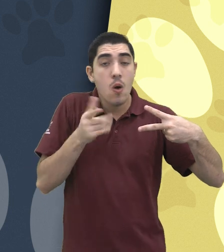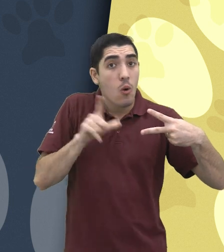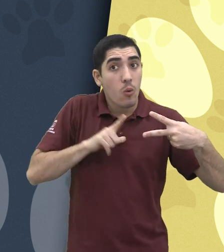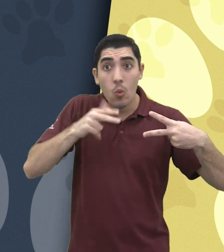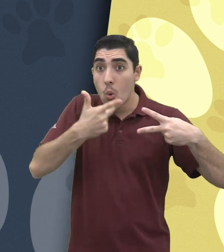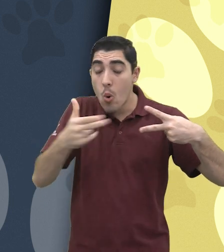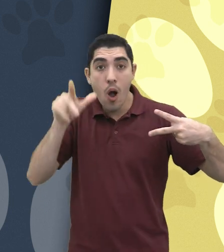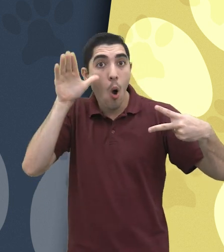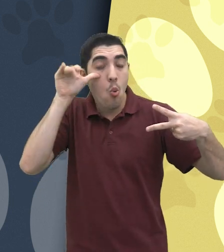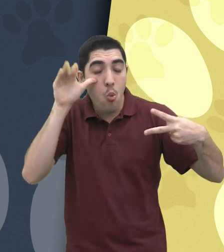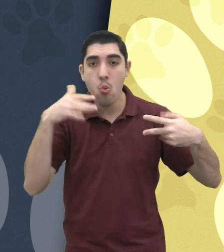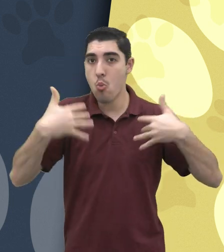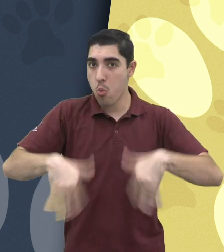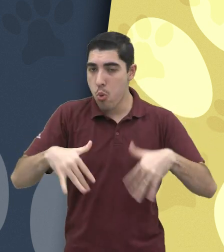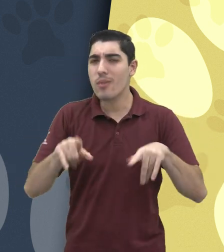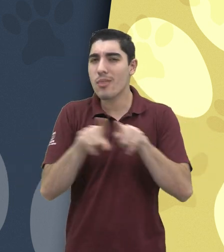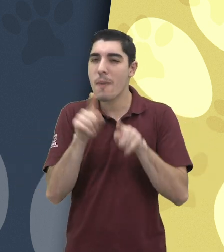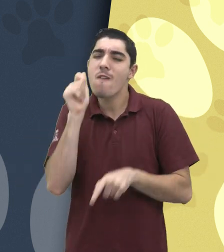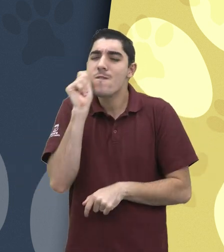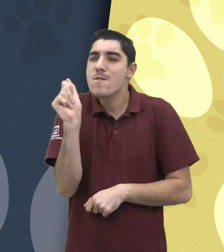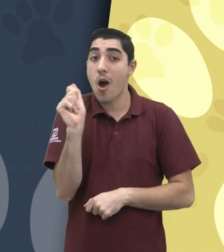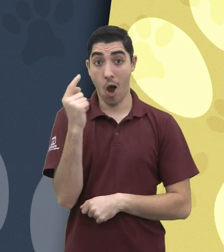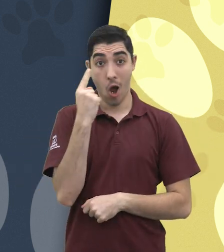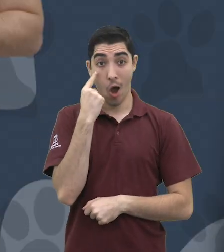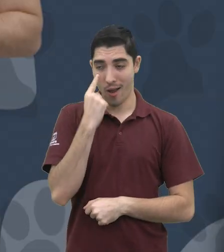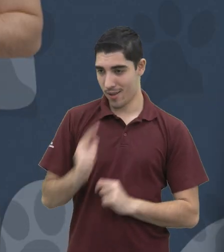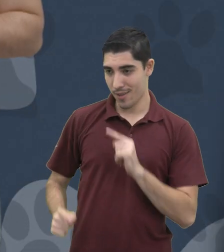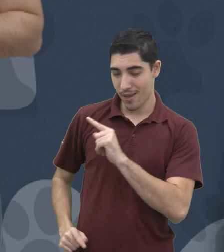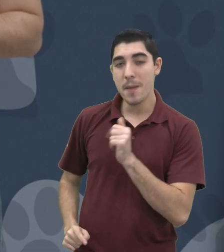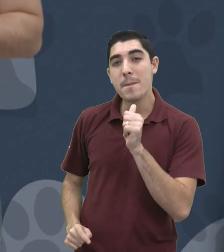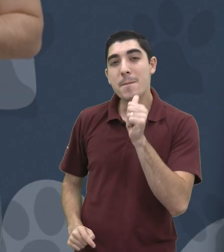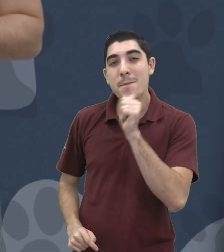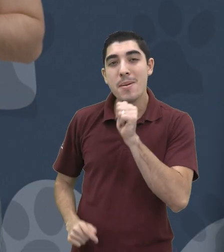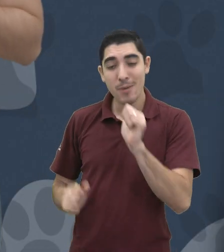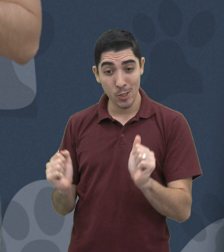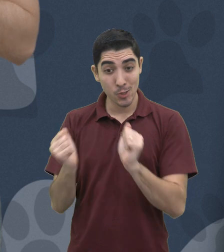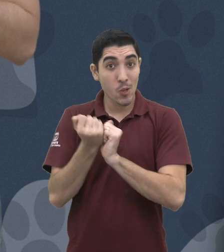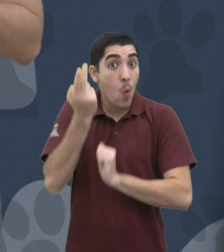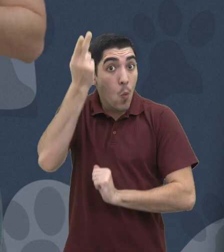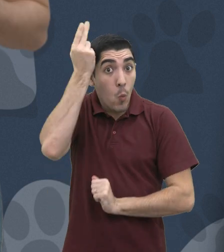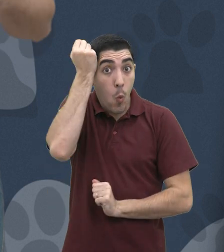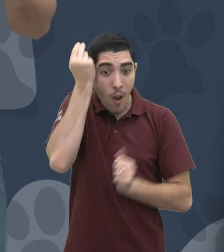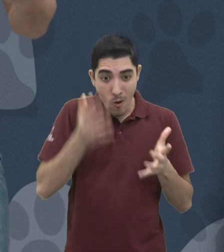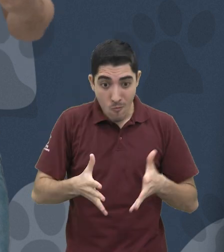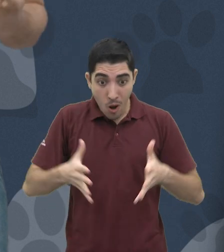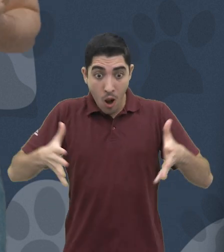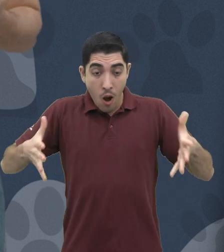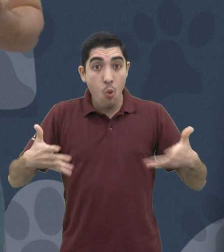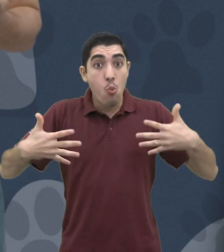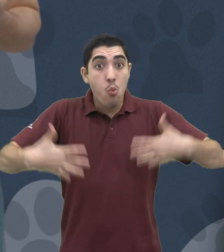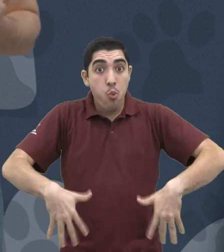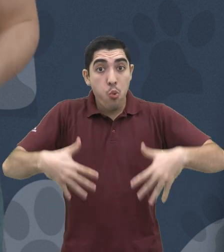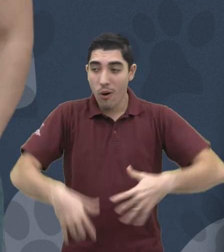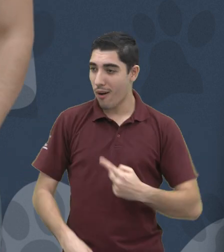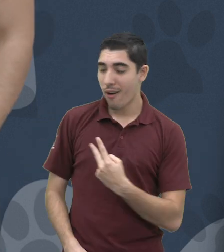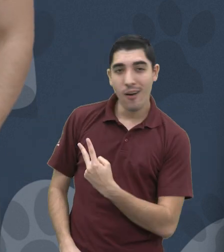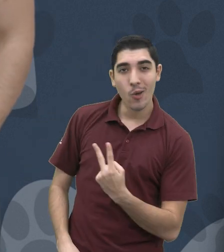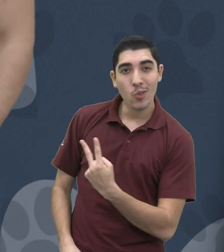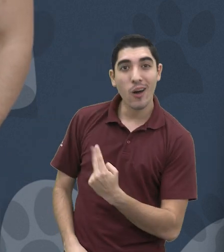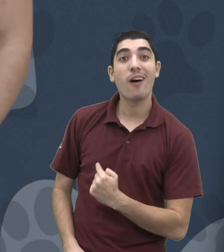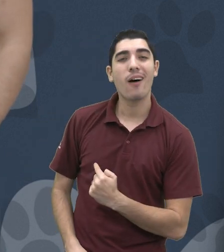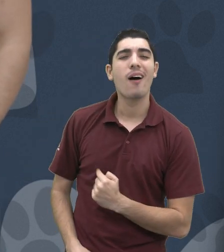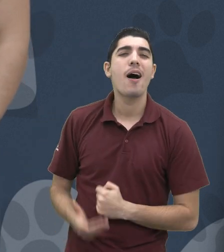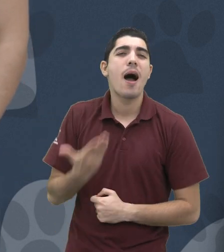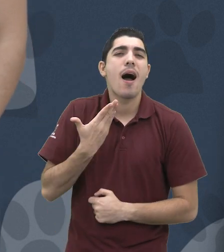muita fofura também. Por exemplo, aqui, ó, esta garotinha e o coelhão dela são